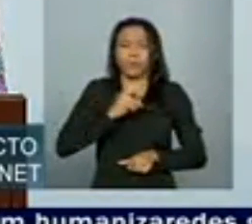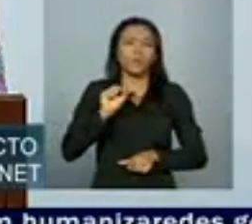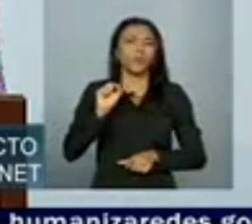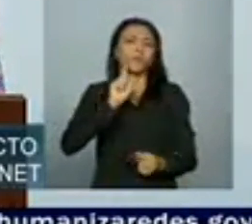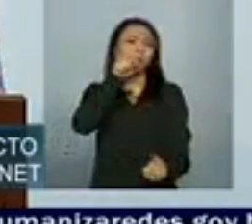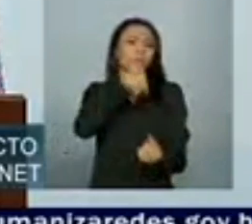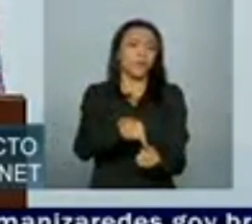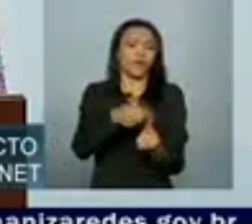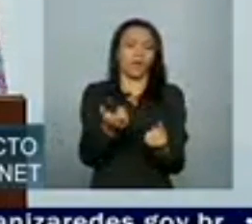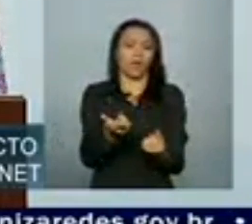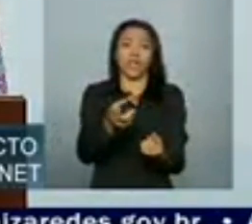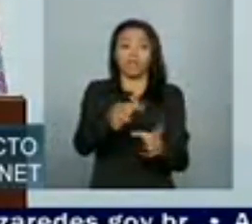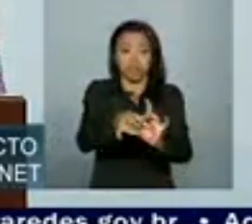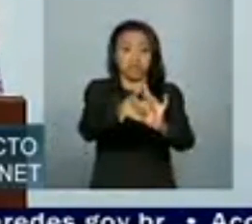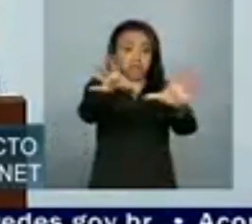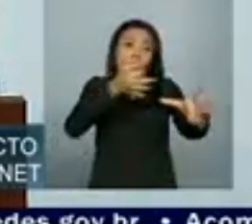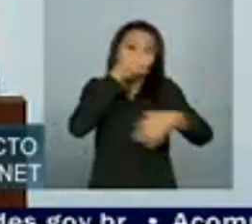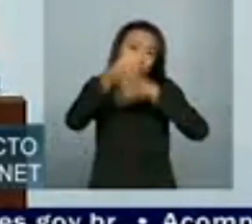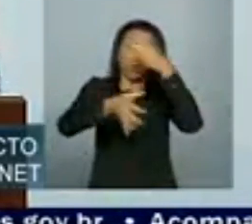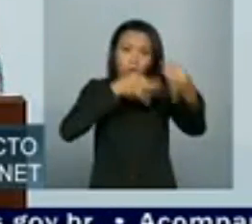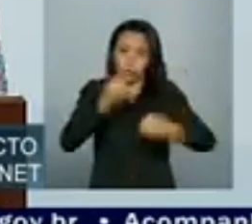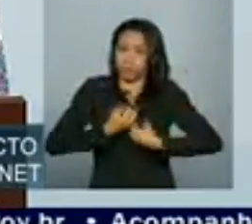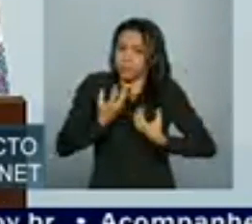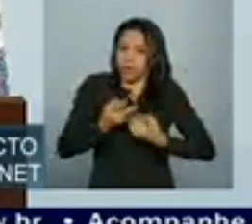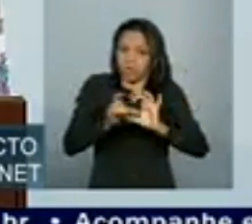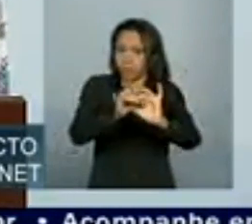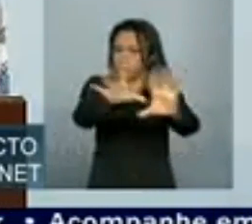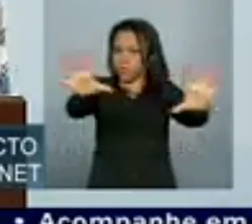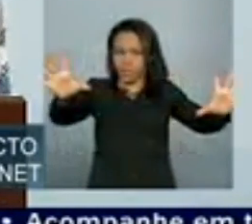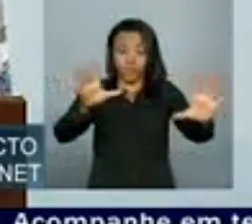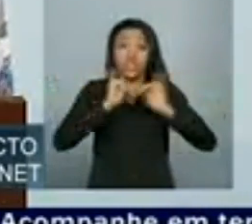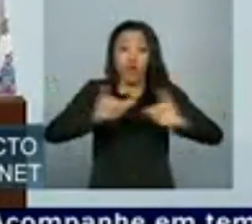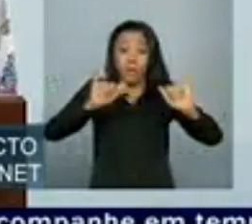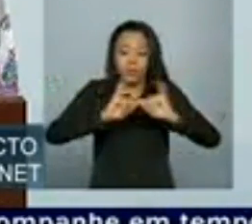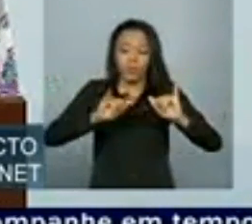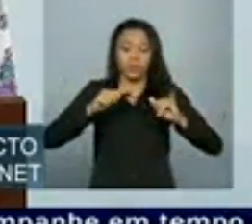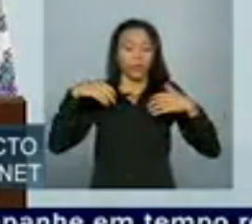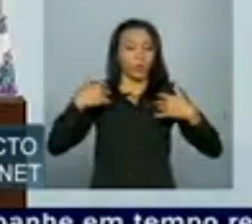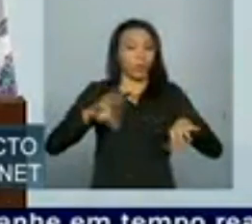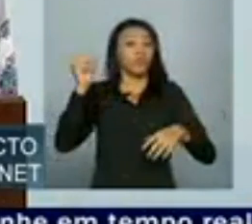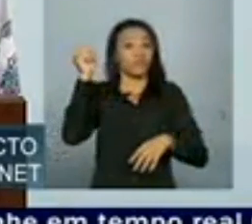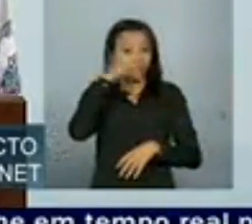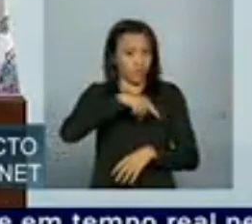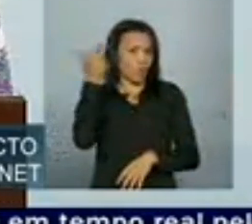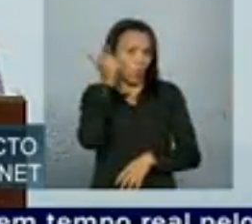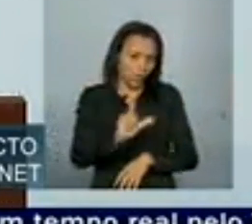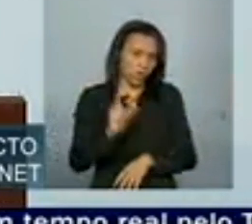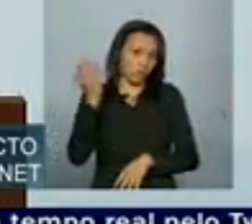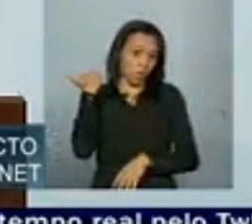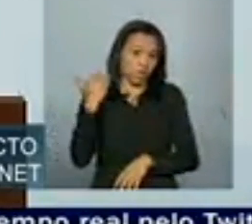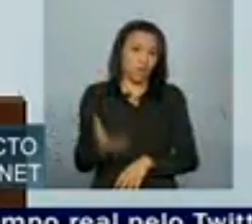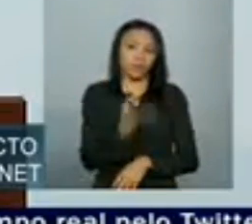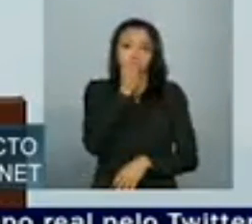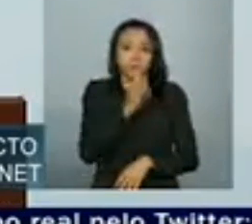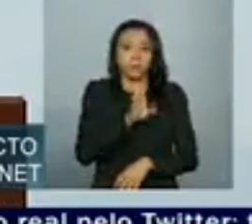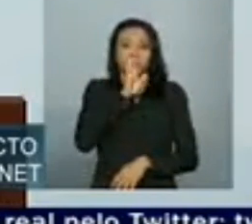a liberdade de expressão e informação que nos é tão cara e foi tão difícil conquistar e que está